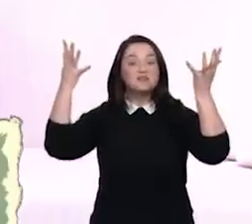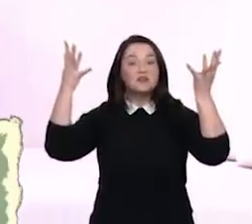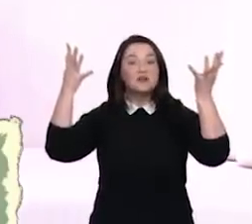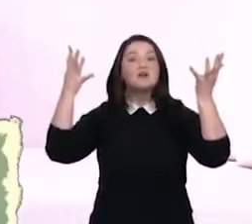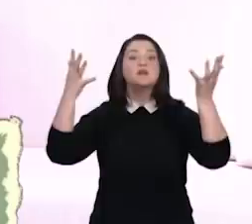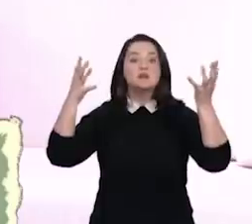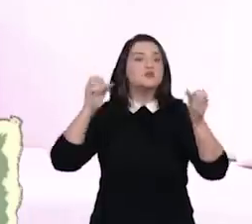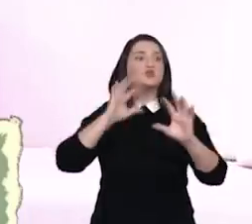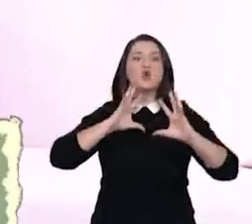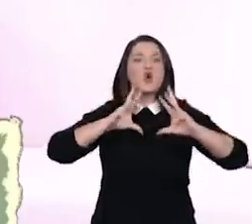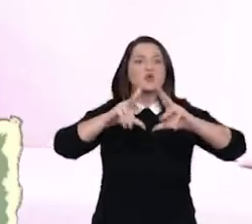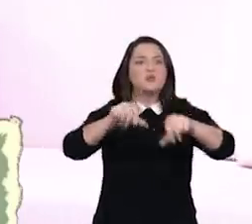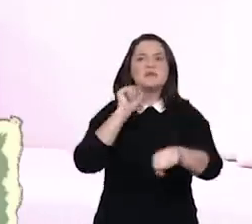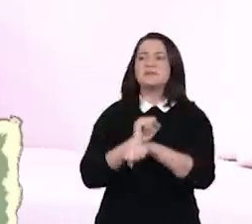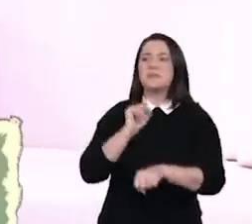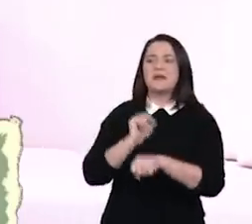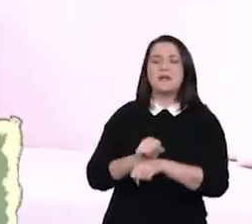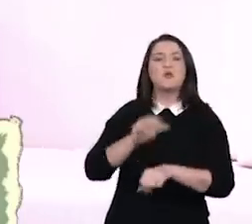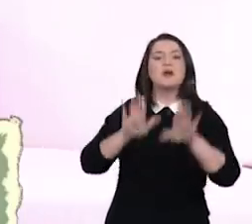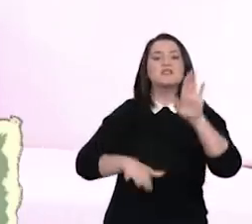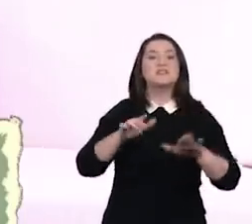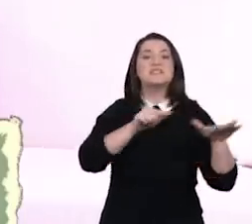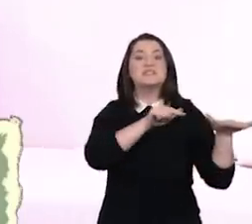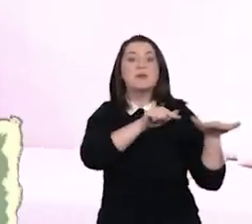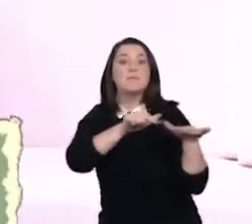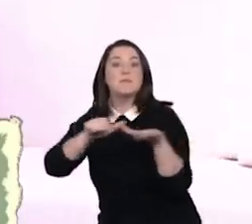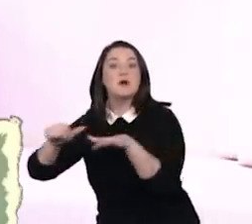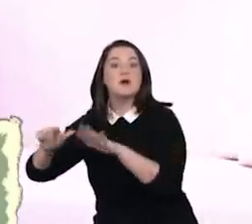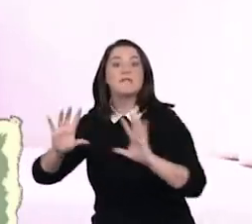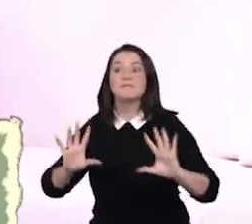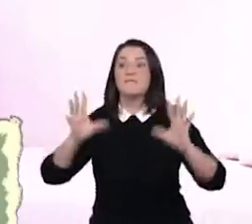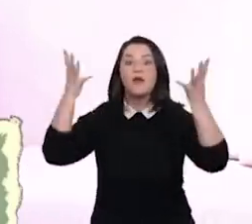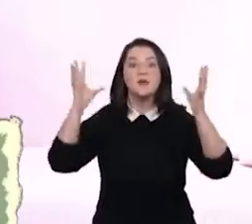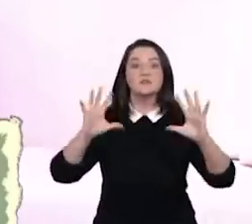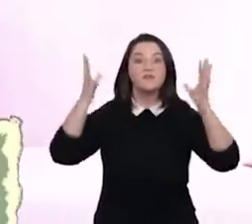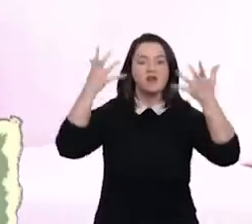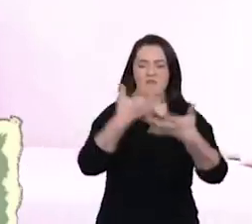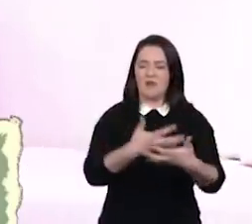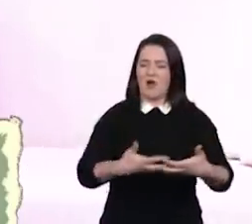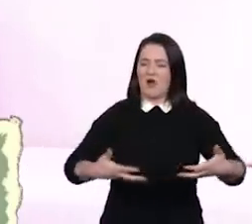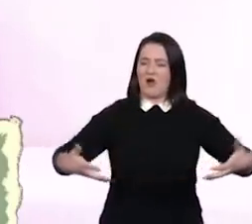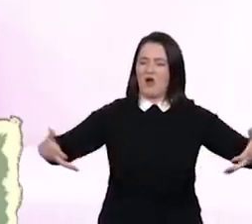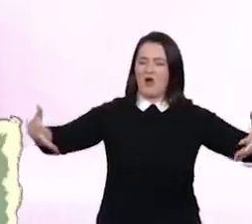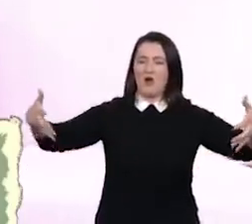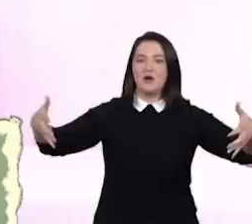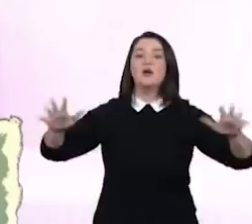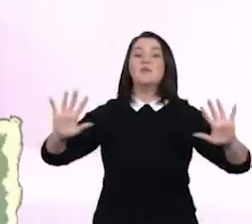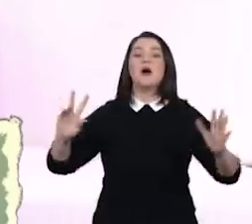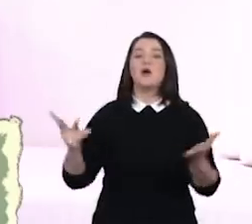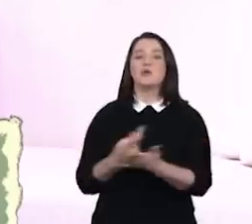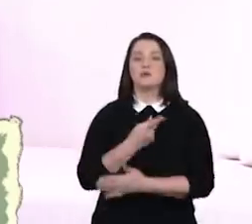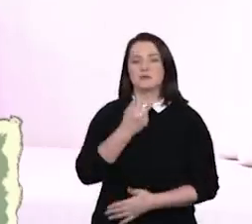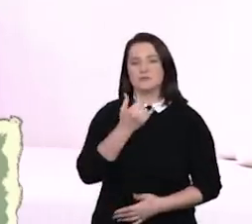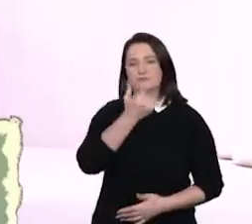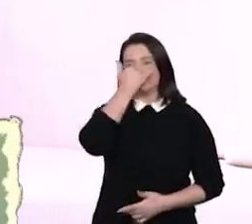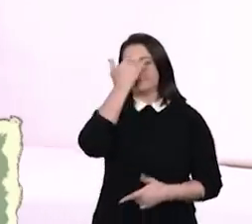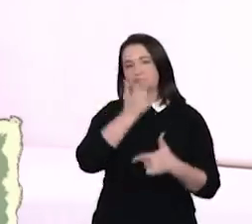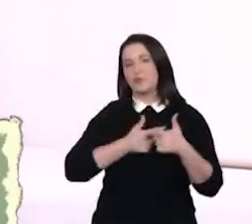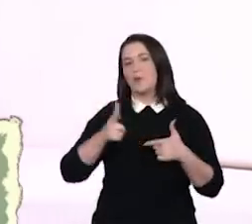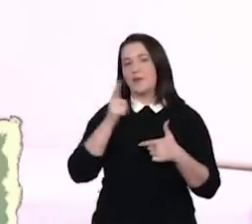grande banquete, dias eram de festividades. Mas ali acontece esse problema. E nós